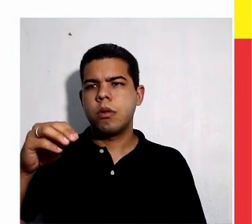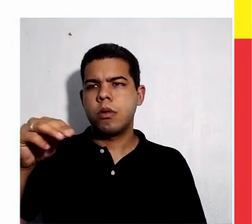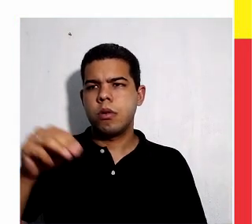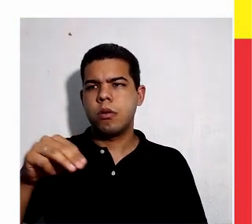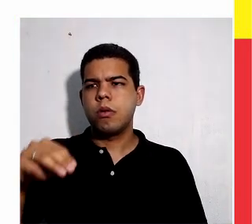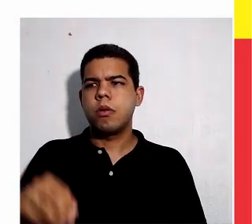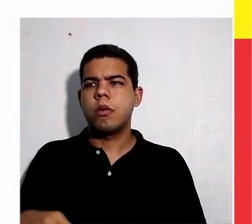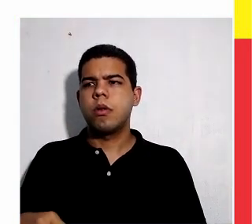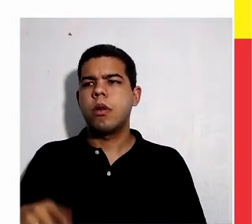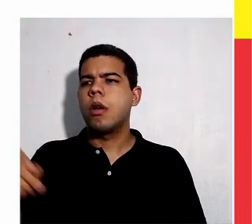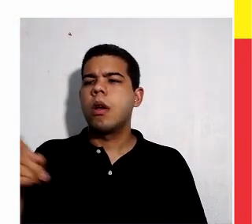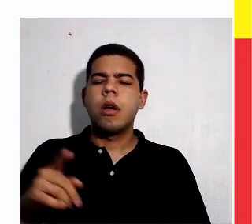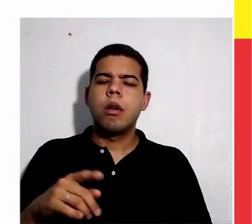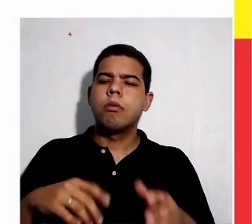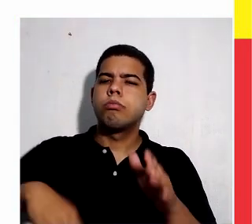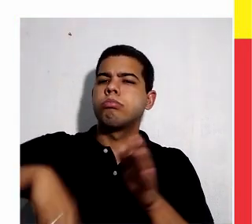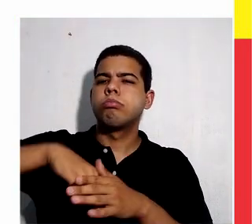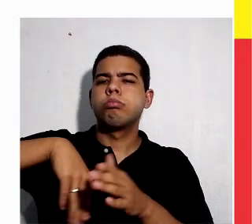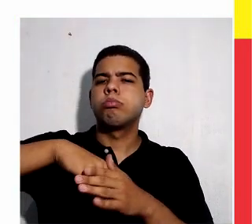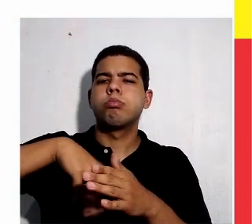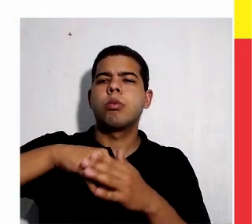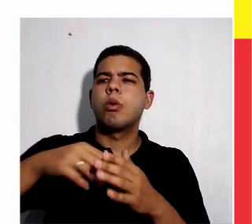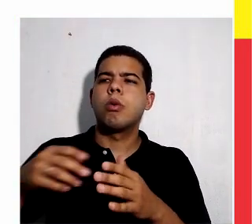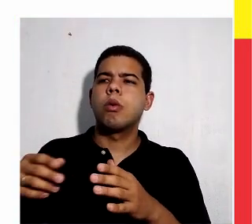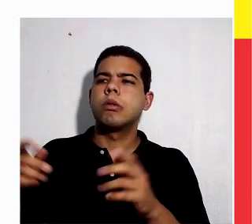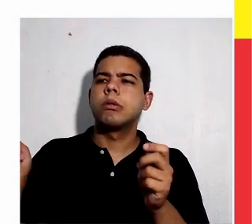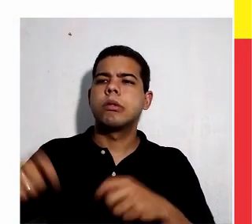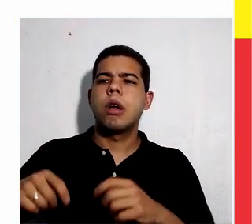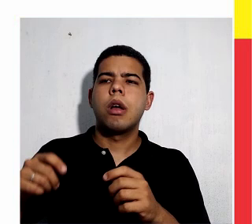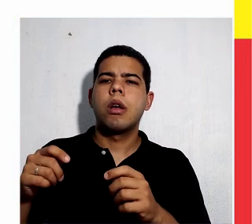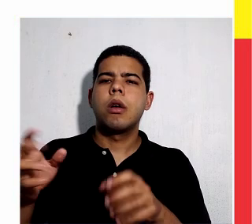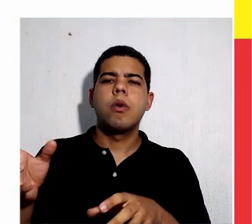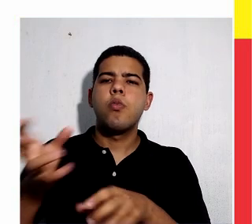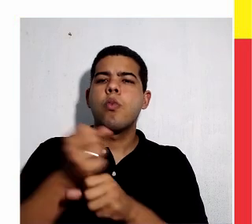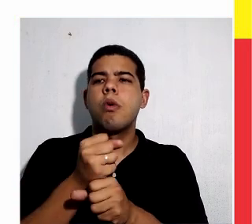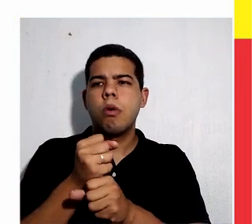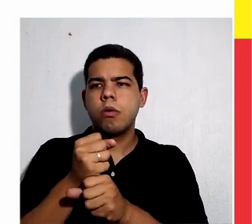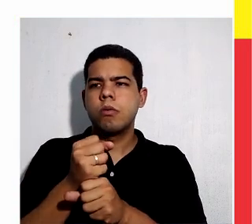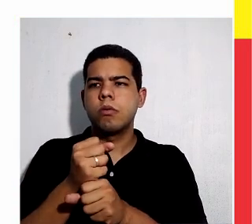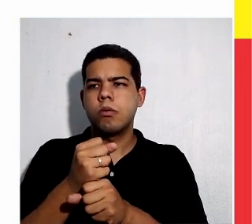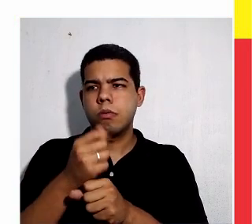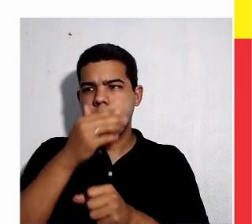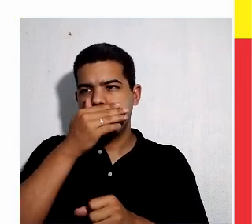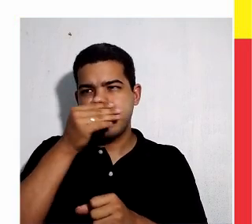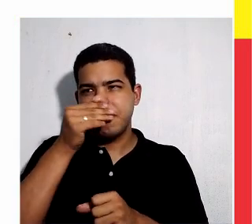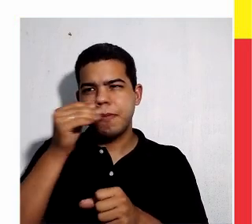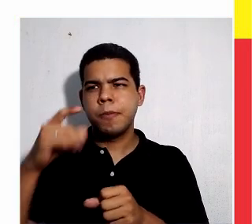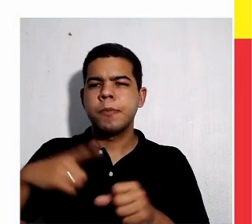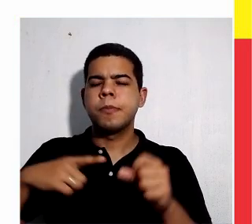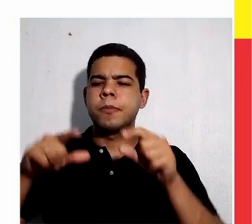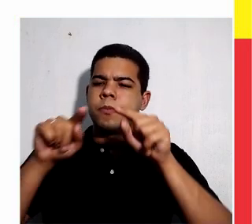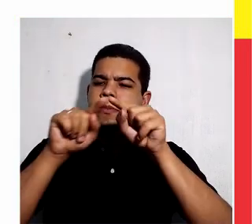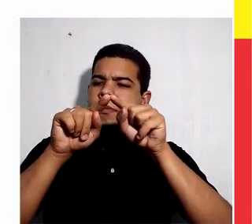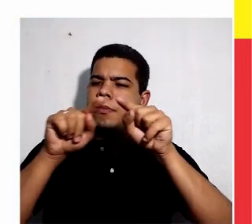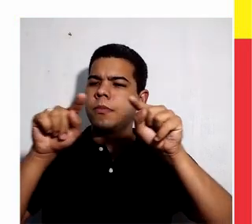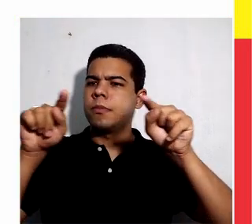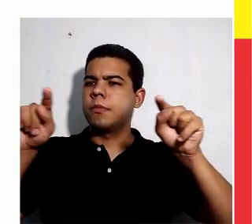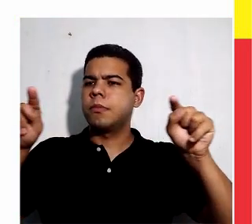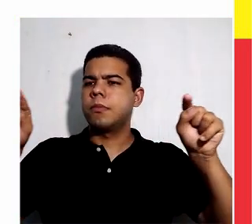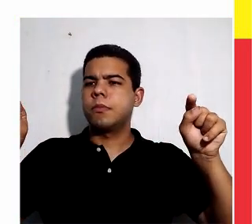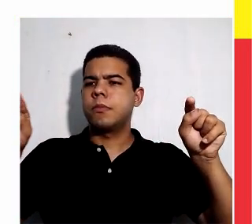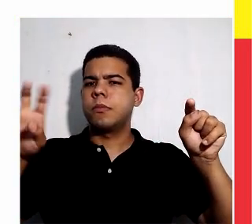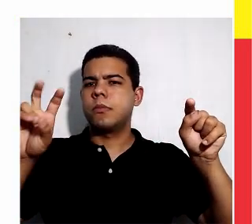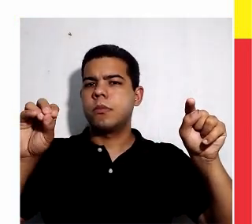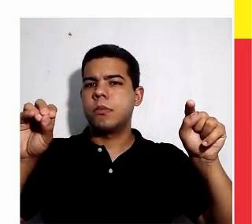estudantes têm para poder jogar? Então, é um formato retangular. tem ali ó, 50 metros de